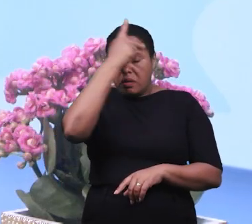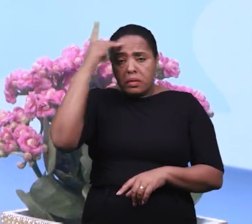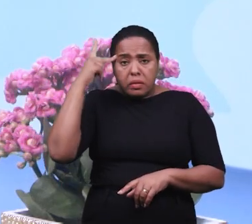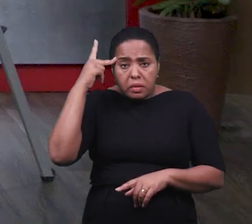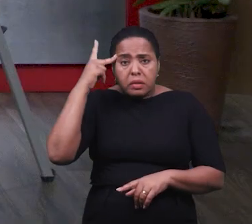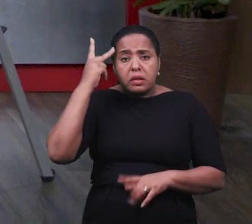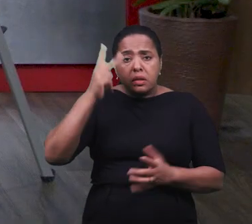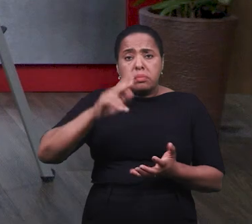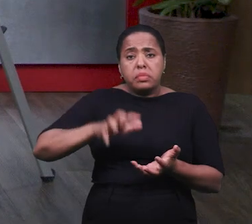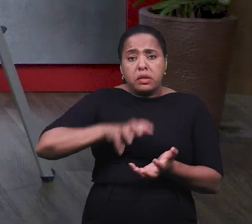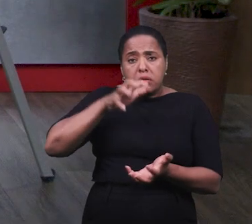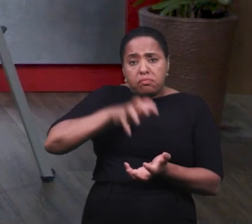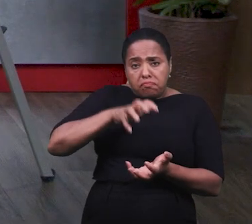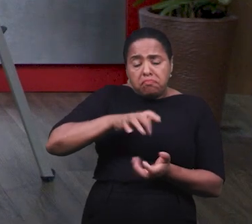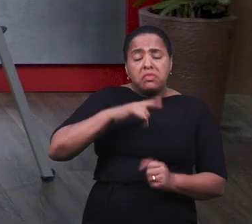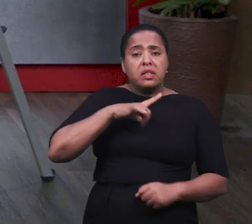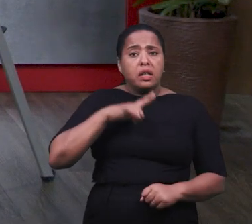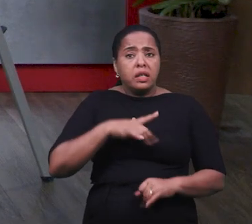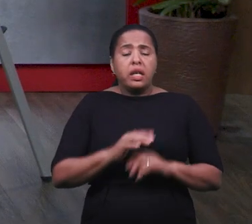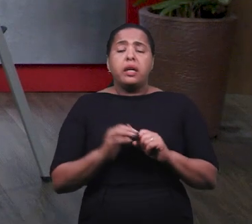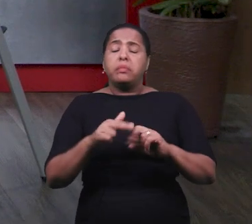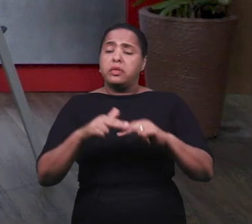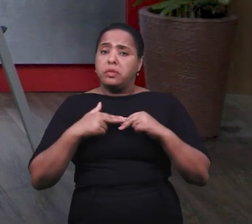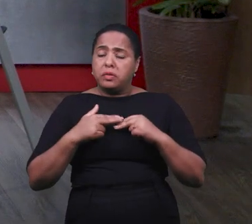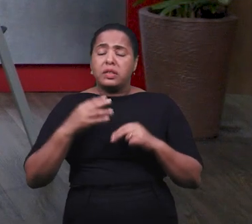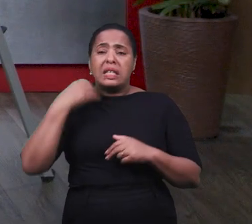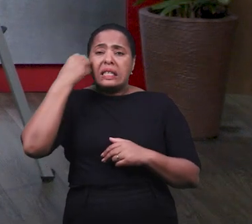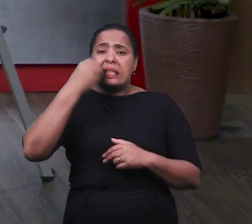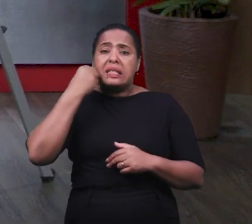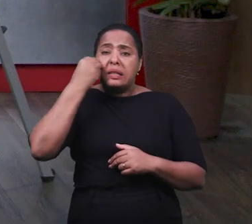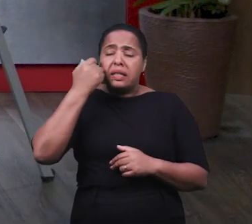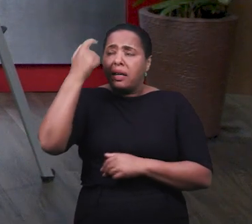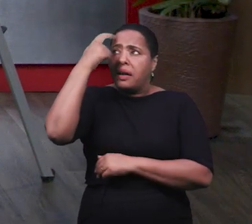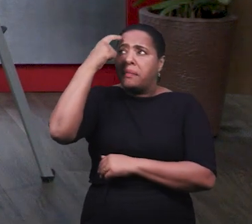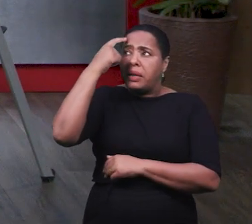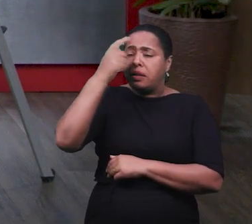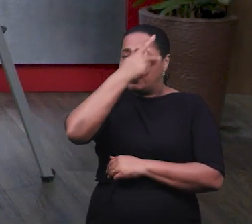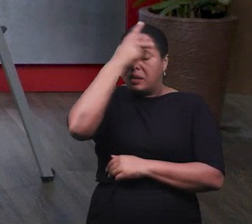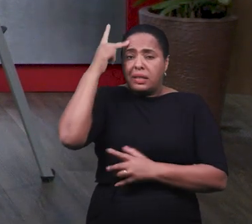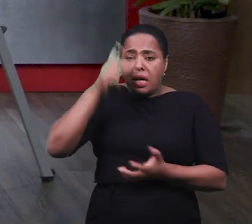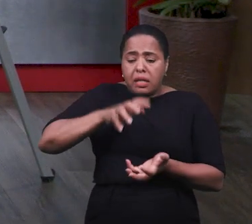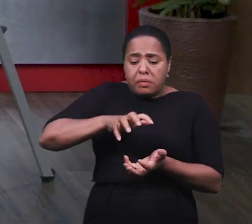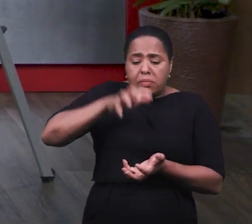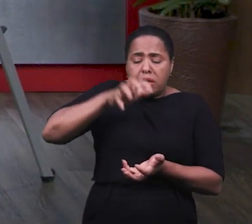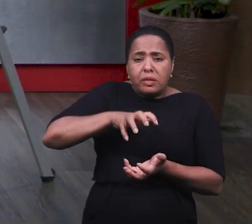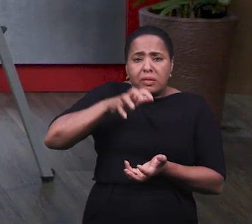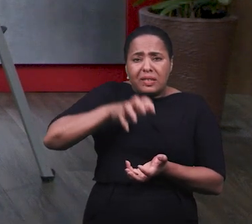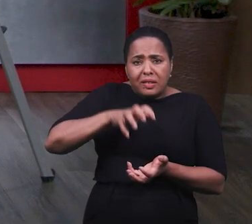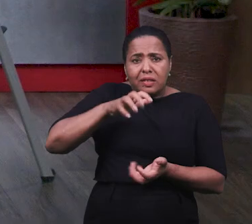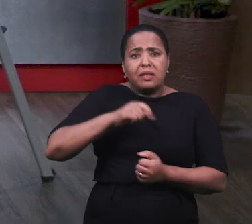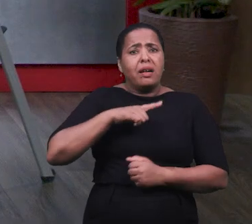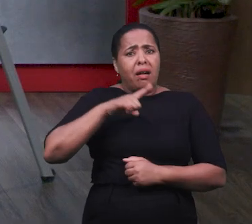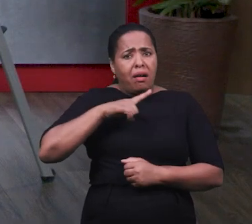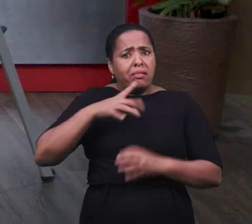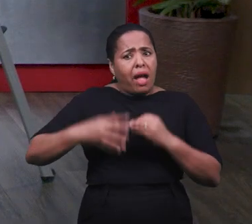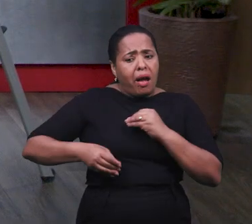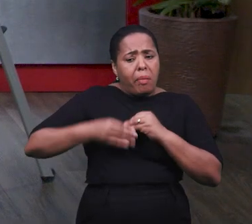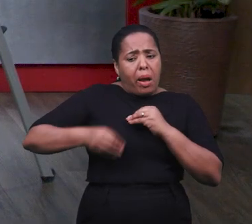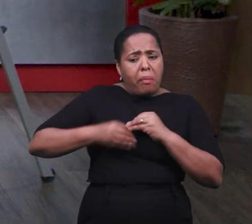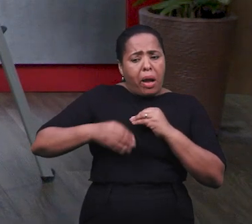idosas têm. Sim. Porque além da experiência, você imagina, as pessoas idosas têm muito a nos acrescentar.